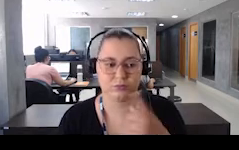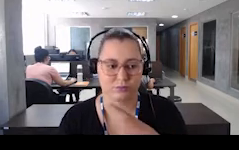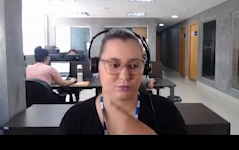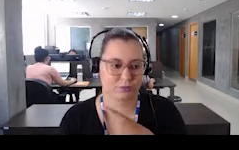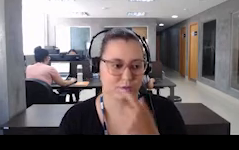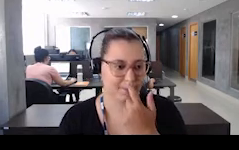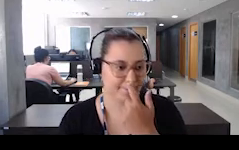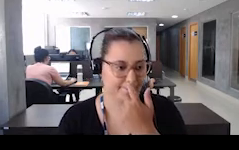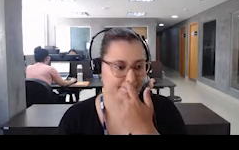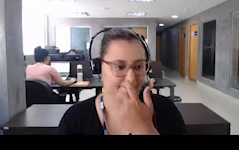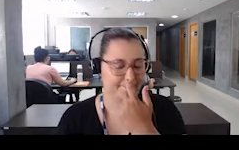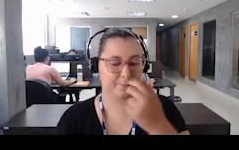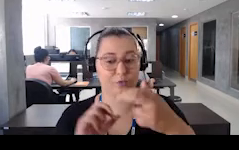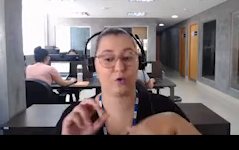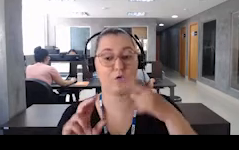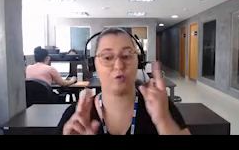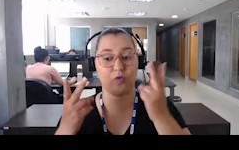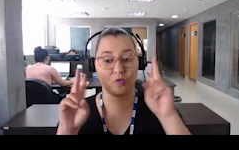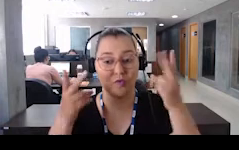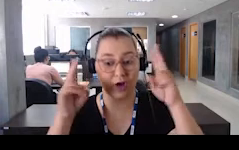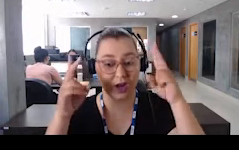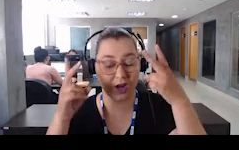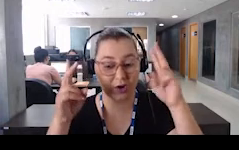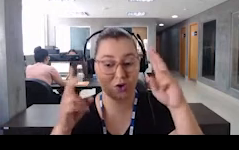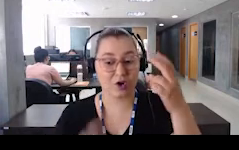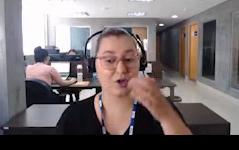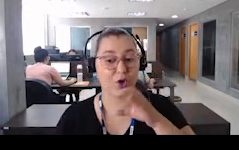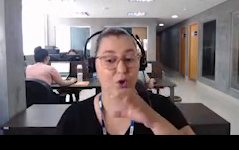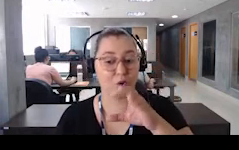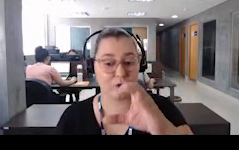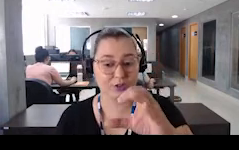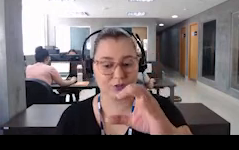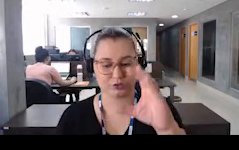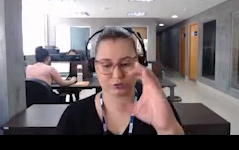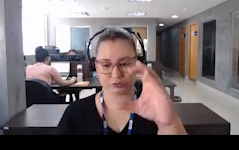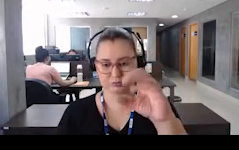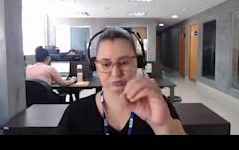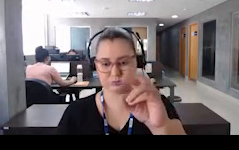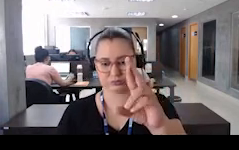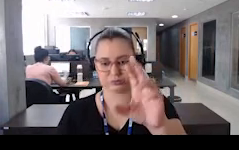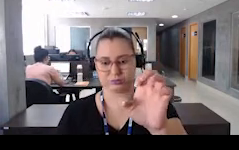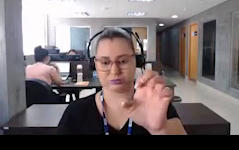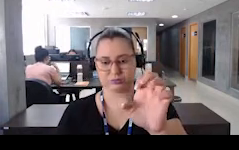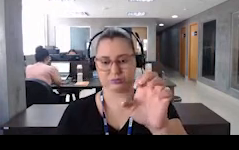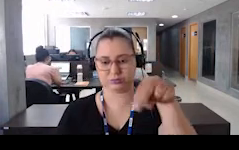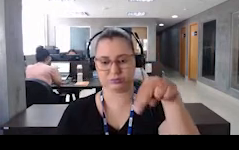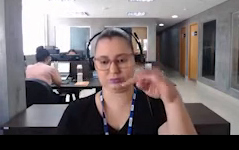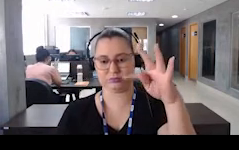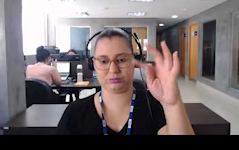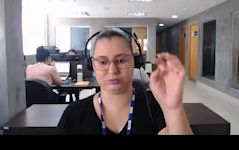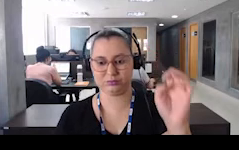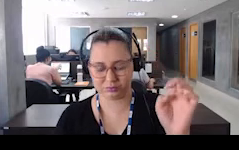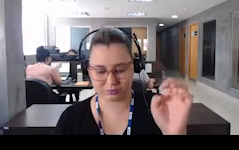lá, na SAP. A gente precisa achar o valor da corrente equivalente total desse circuito, né? A gente precisa achar o I